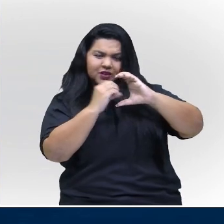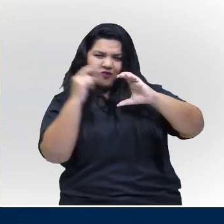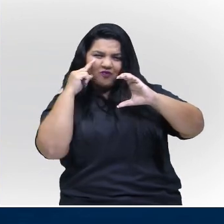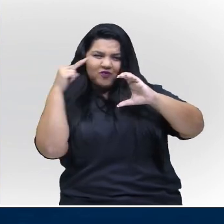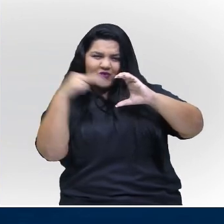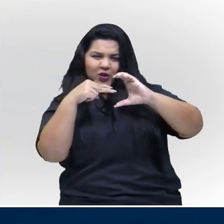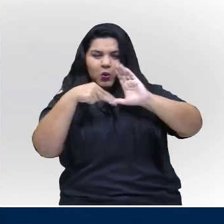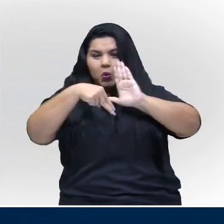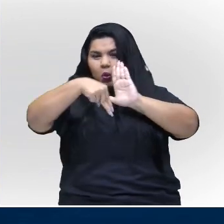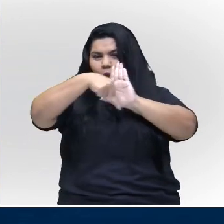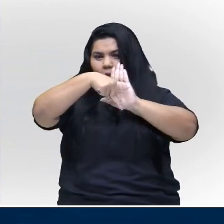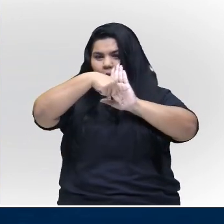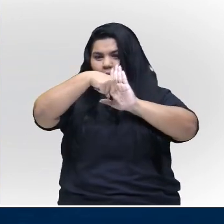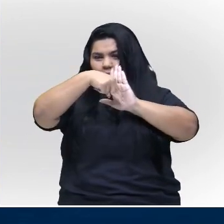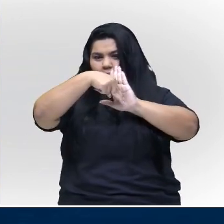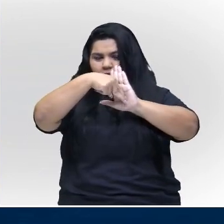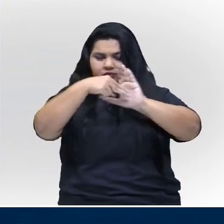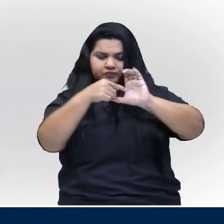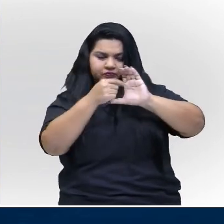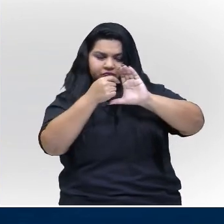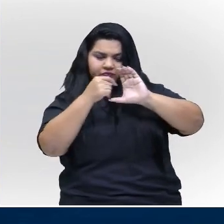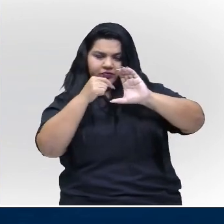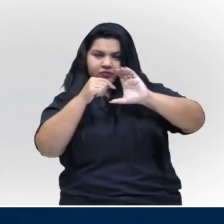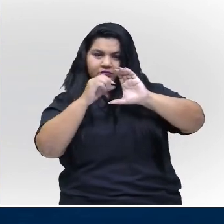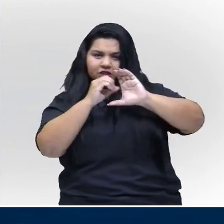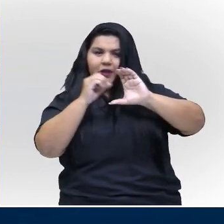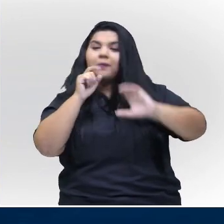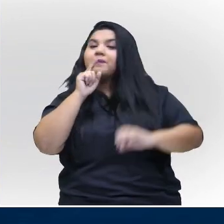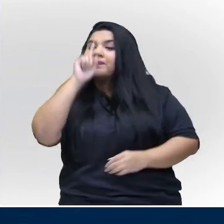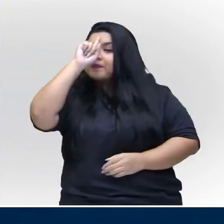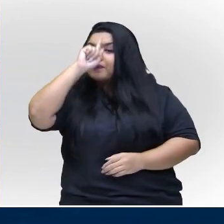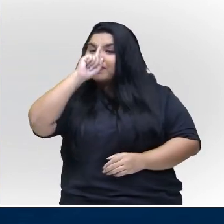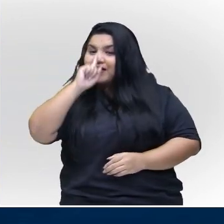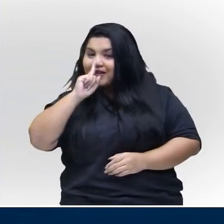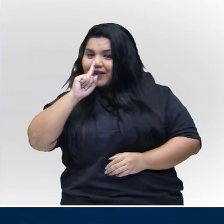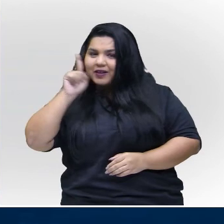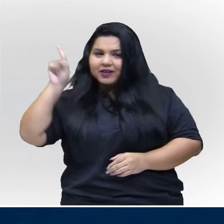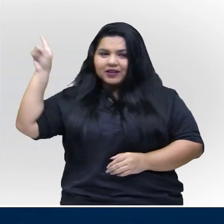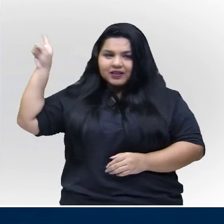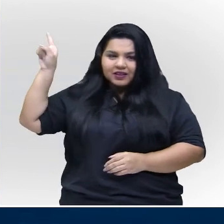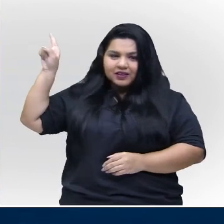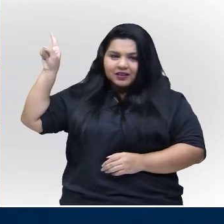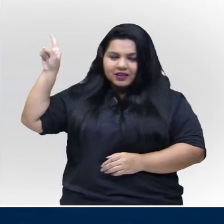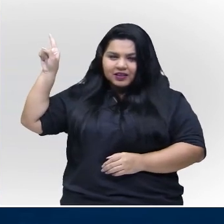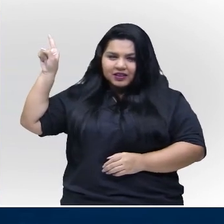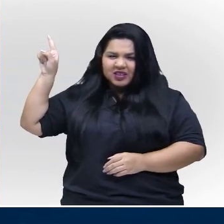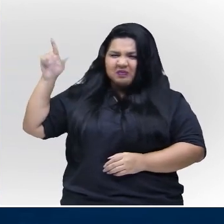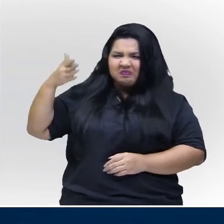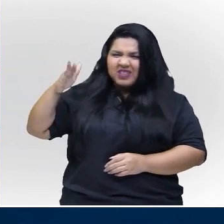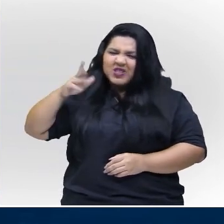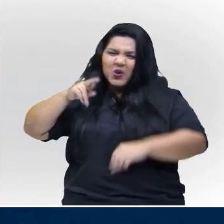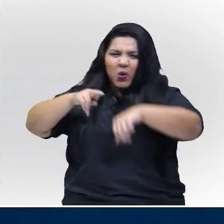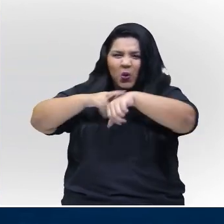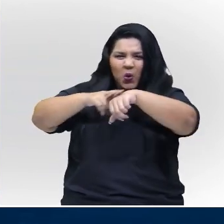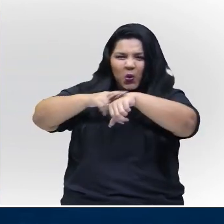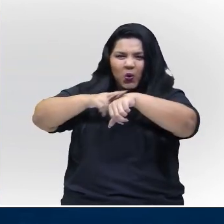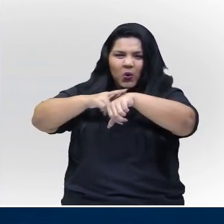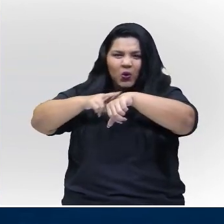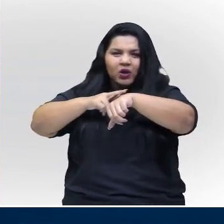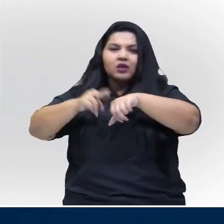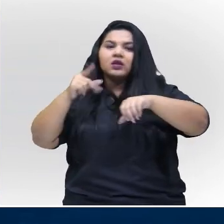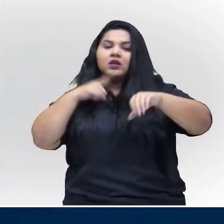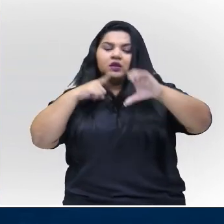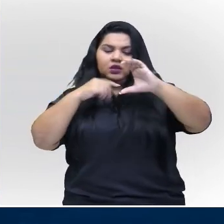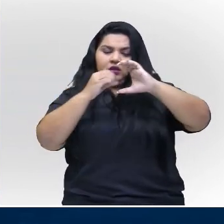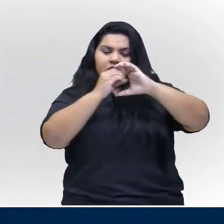nós estamos marcando aí de amarelo, que na verdade na imagem ele parece meio roxinho, nós temos aí o núcleo, tá?